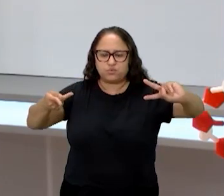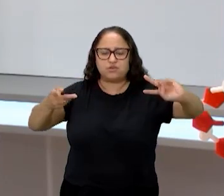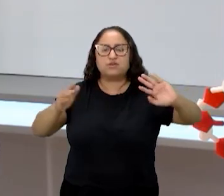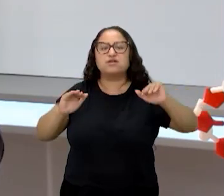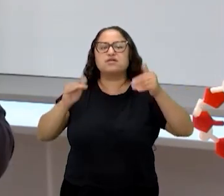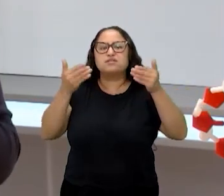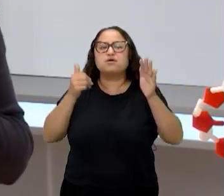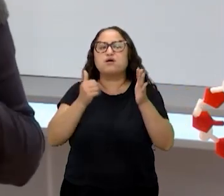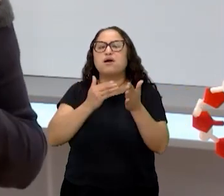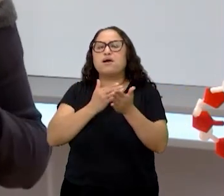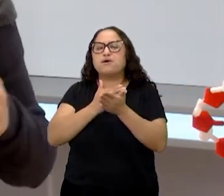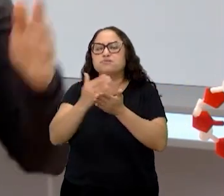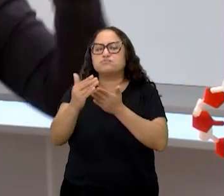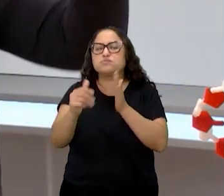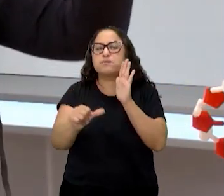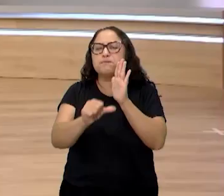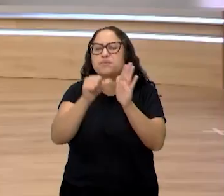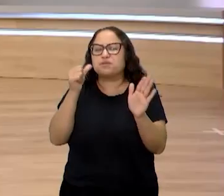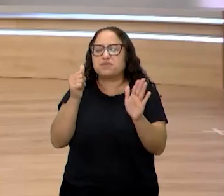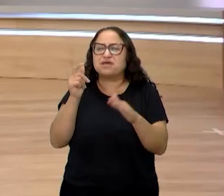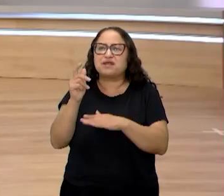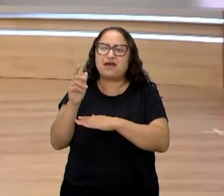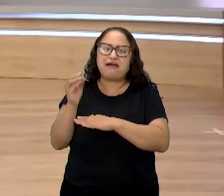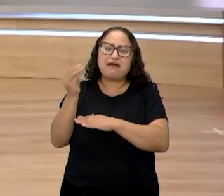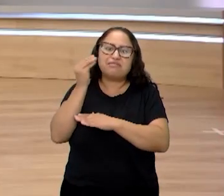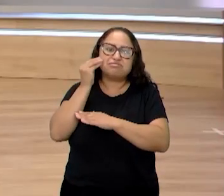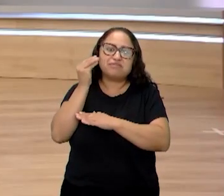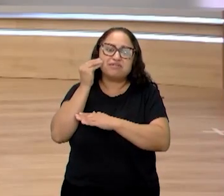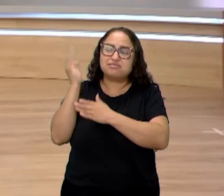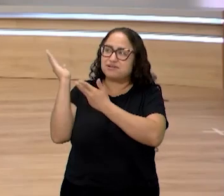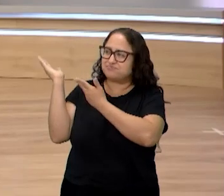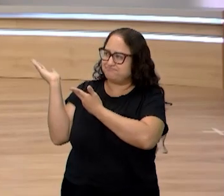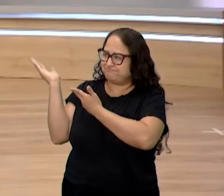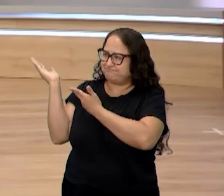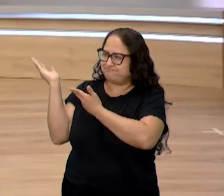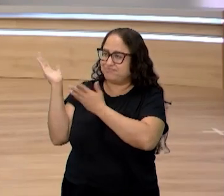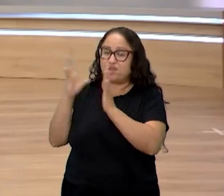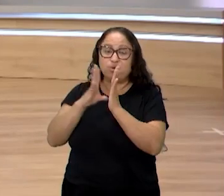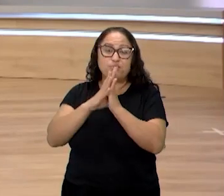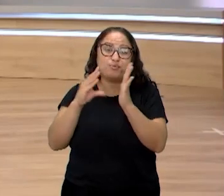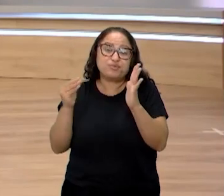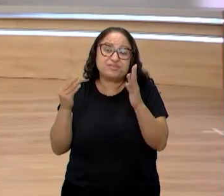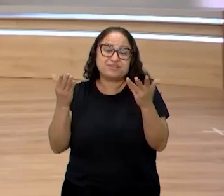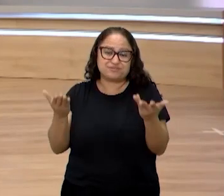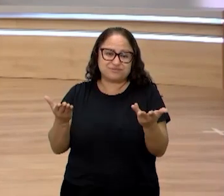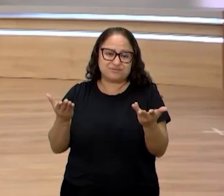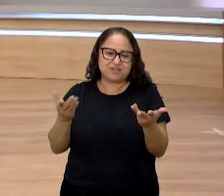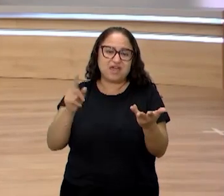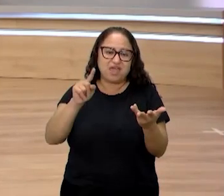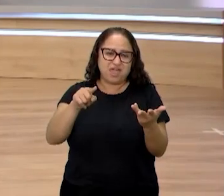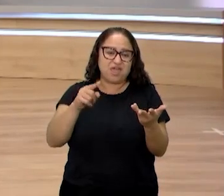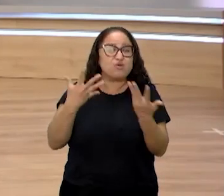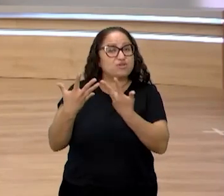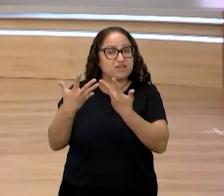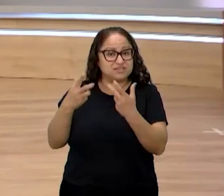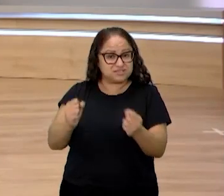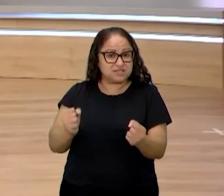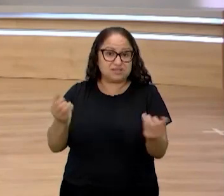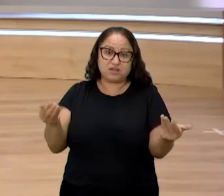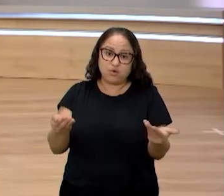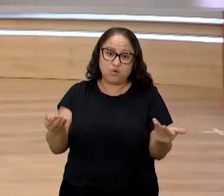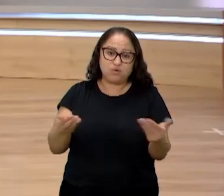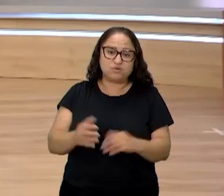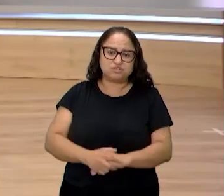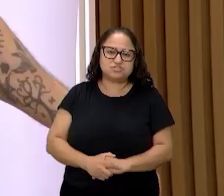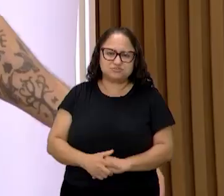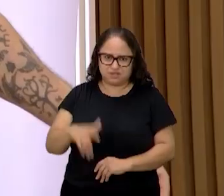foi a primeira a tentar desenhar esse estrutura. modelo aqui, que é o que a gente aceita E atualmente.